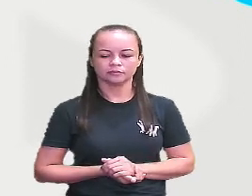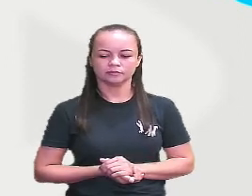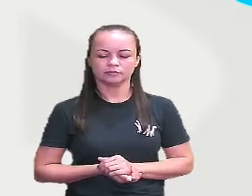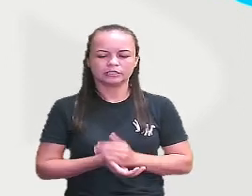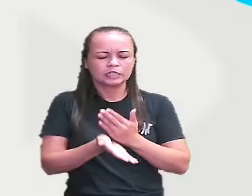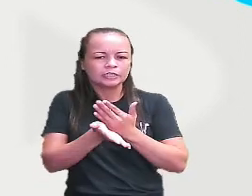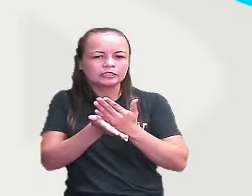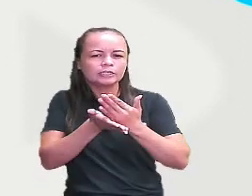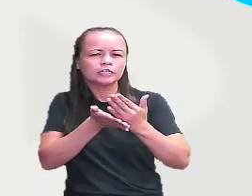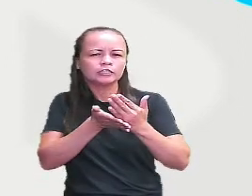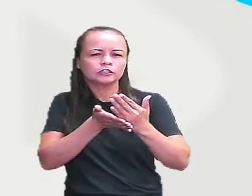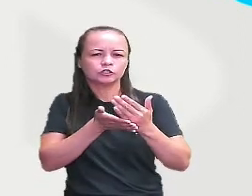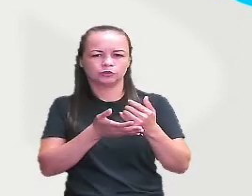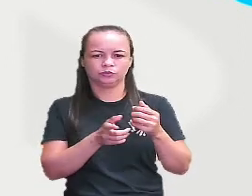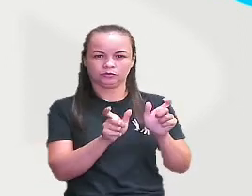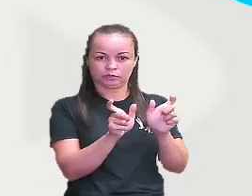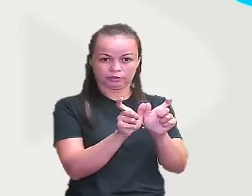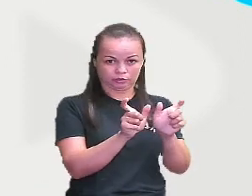Início,